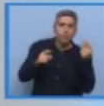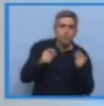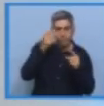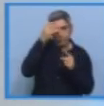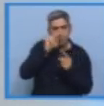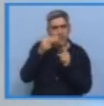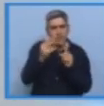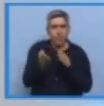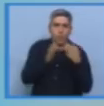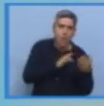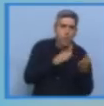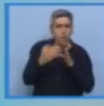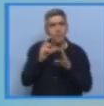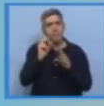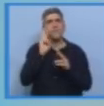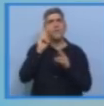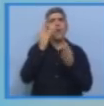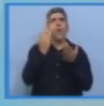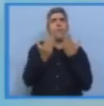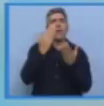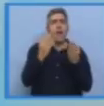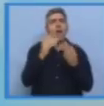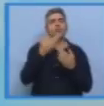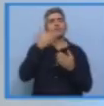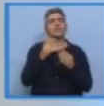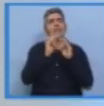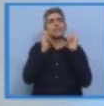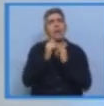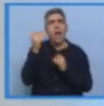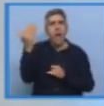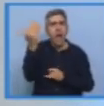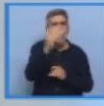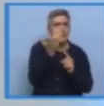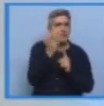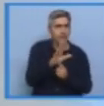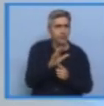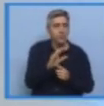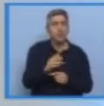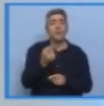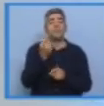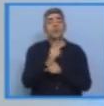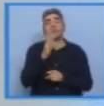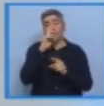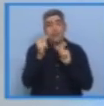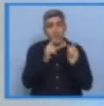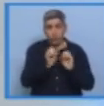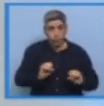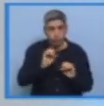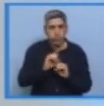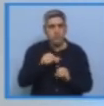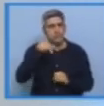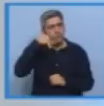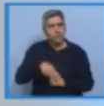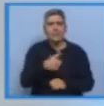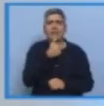até comparando com as experiências internacionais. Porque aquilo que nós estamos a verificar é que, ao não permitir esse debate, estão a ser tomadas decisões